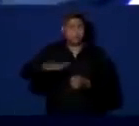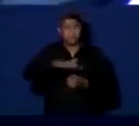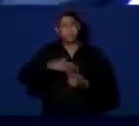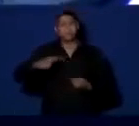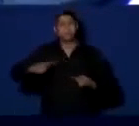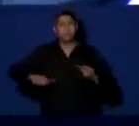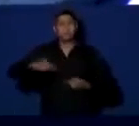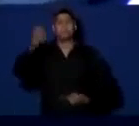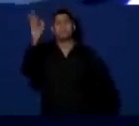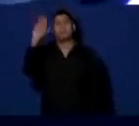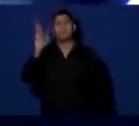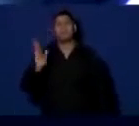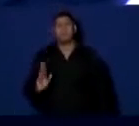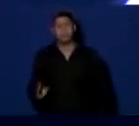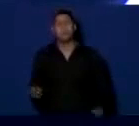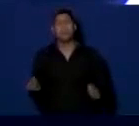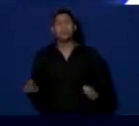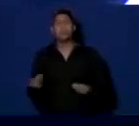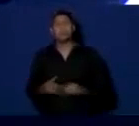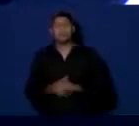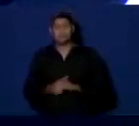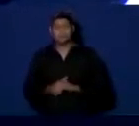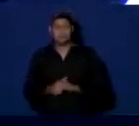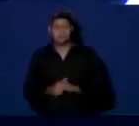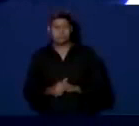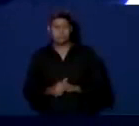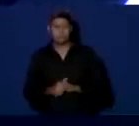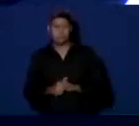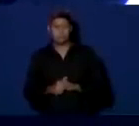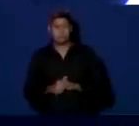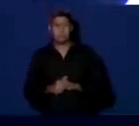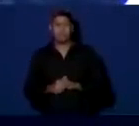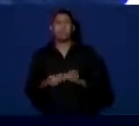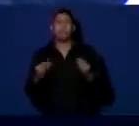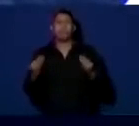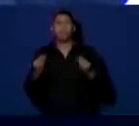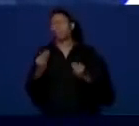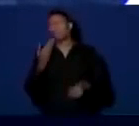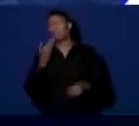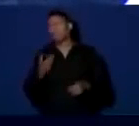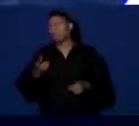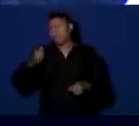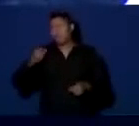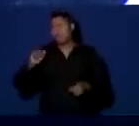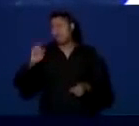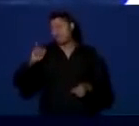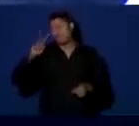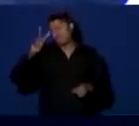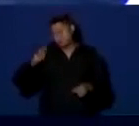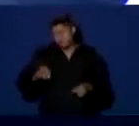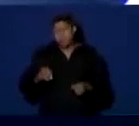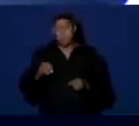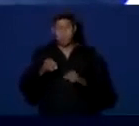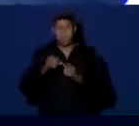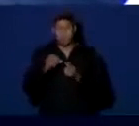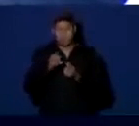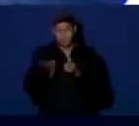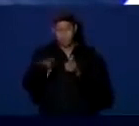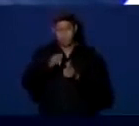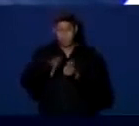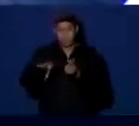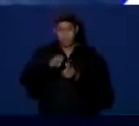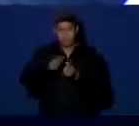na política brasileira. Então, Luiz, como essa melhora de ativos conversa com os